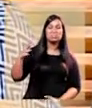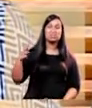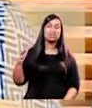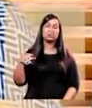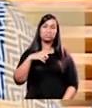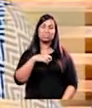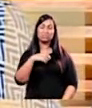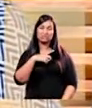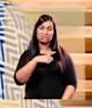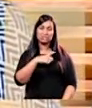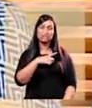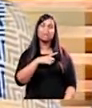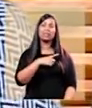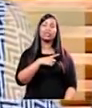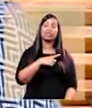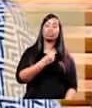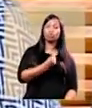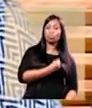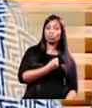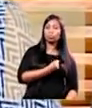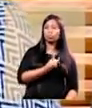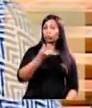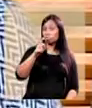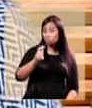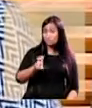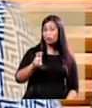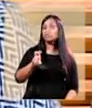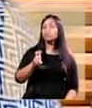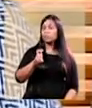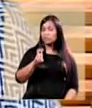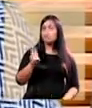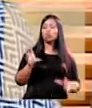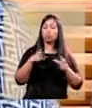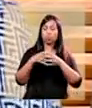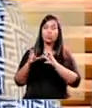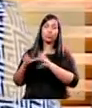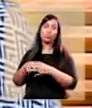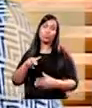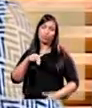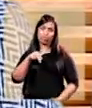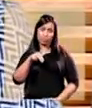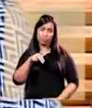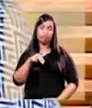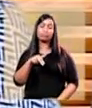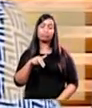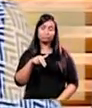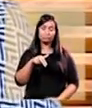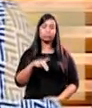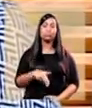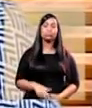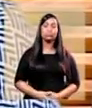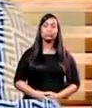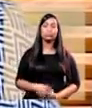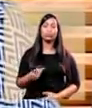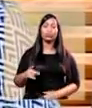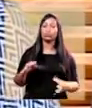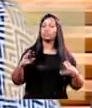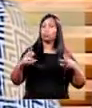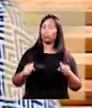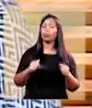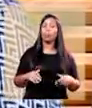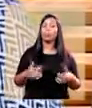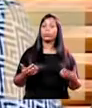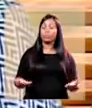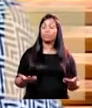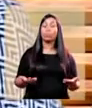aproximadamente nós temos um número de 15, que seriam 15 grupos de irmãos. Né, 15 grupos de irmãos desse